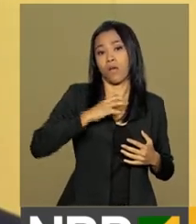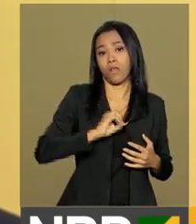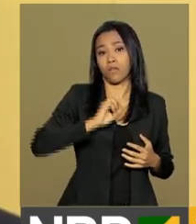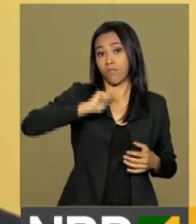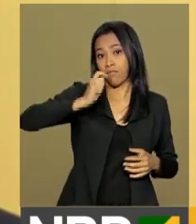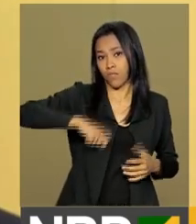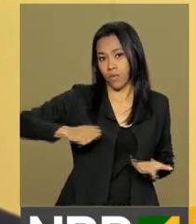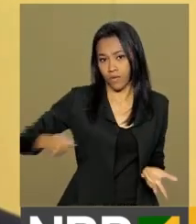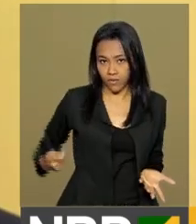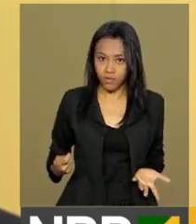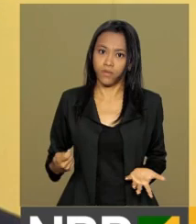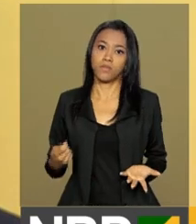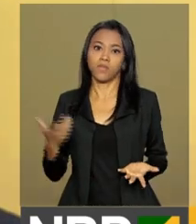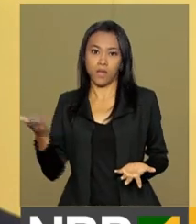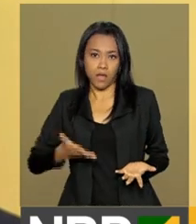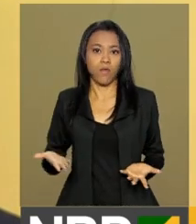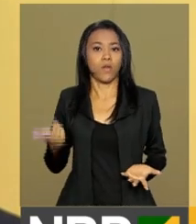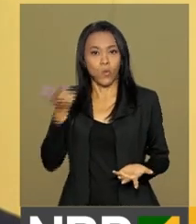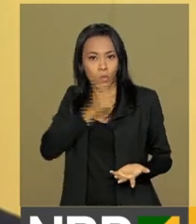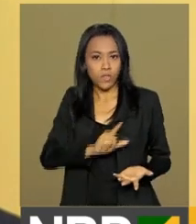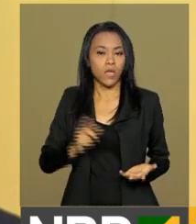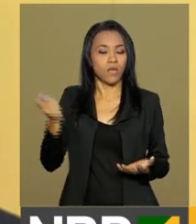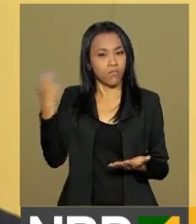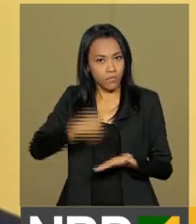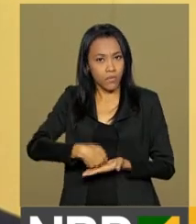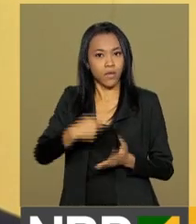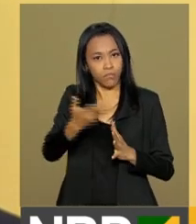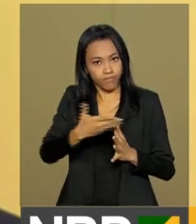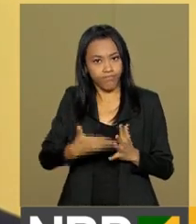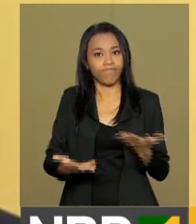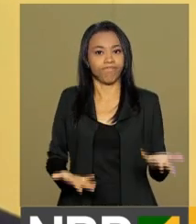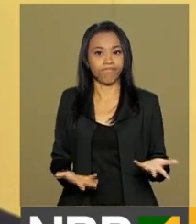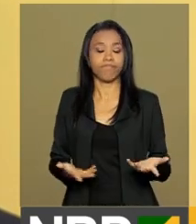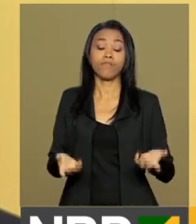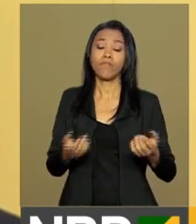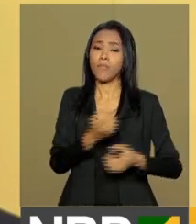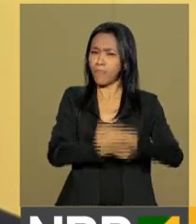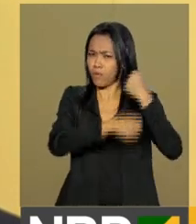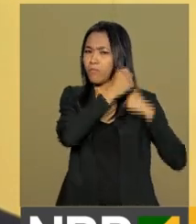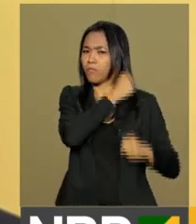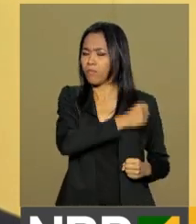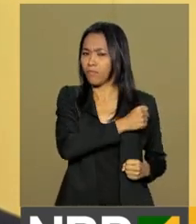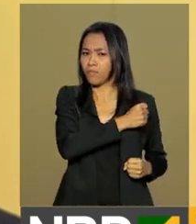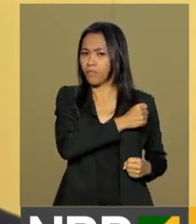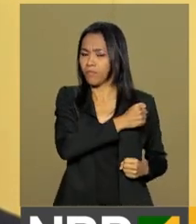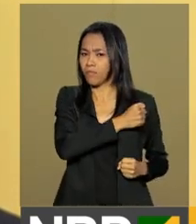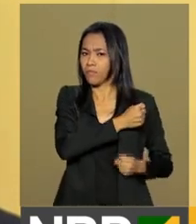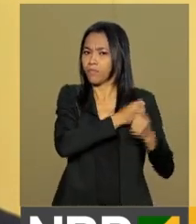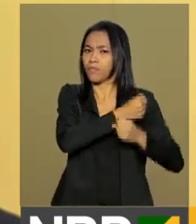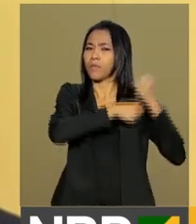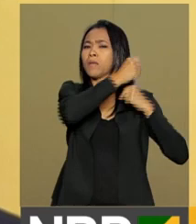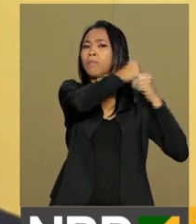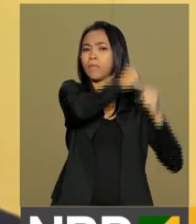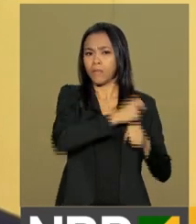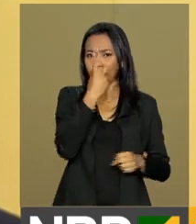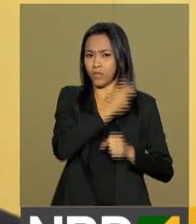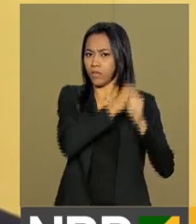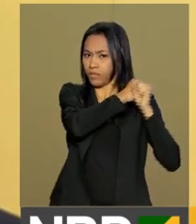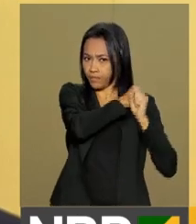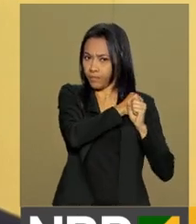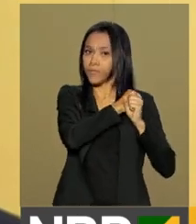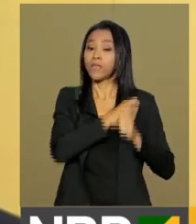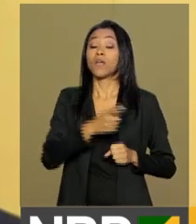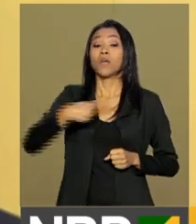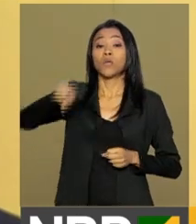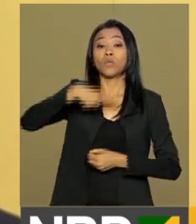inadimplentes tornaram-se adimplentes. No ano passado, no ano retrasado, melhor me expressando, quando os municípios não conseguiam